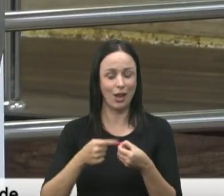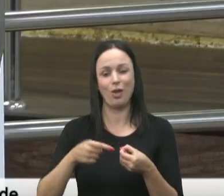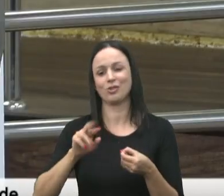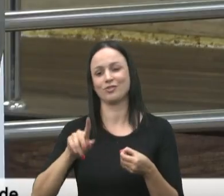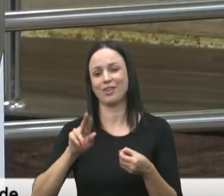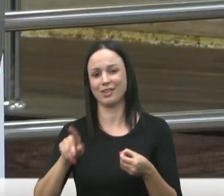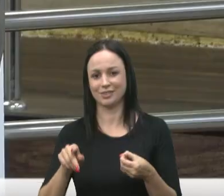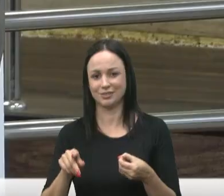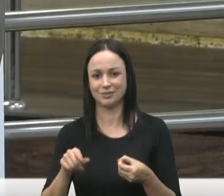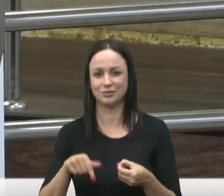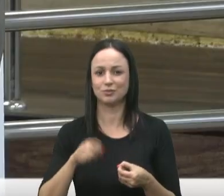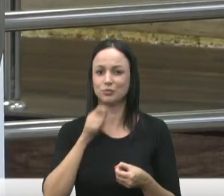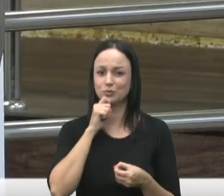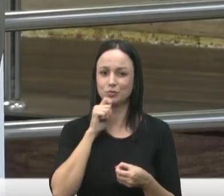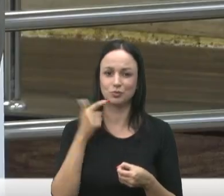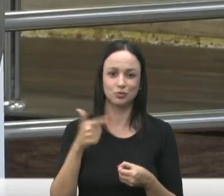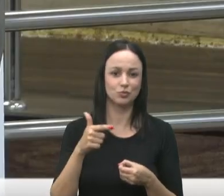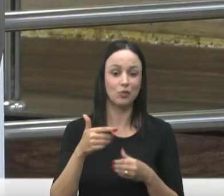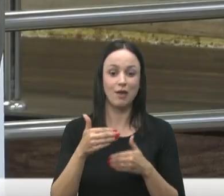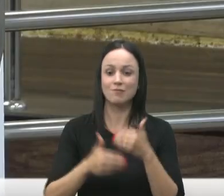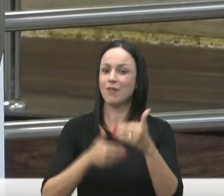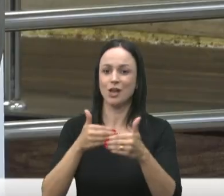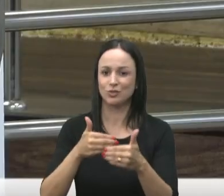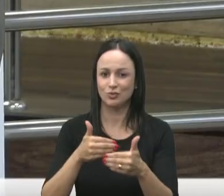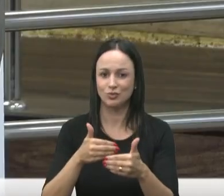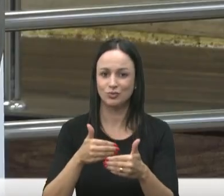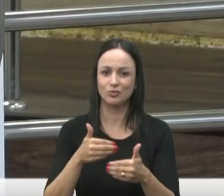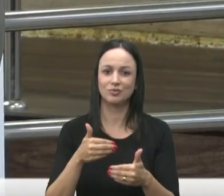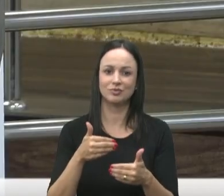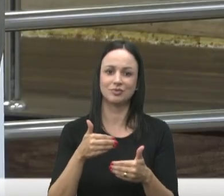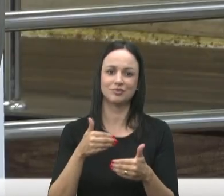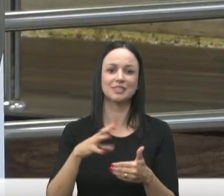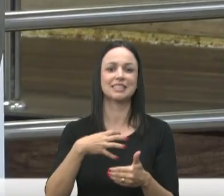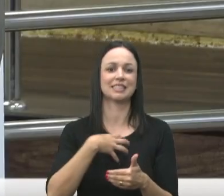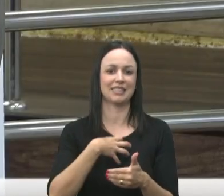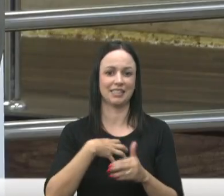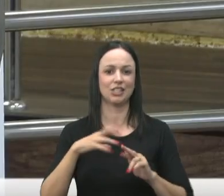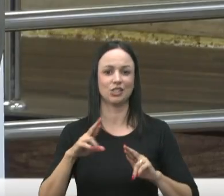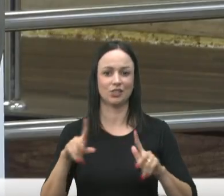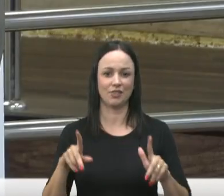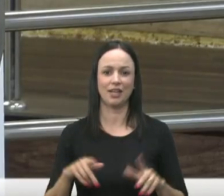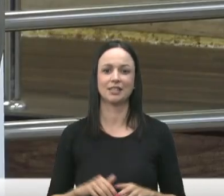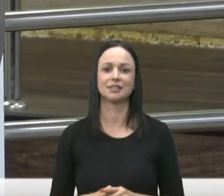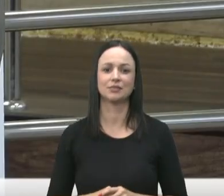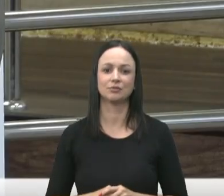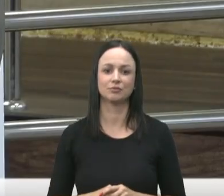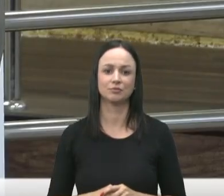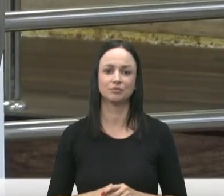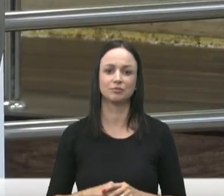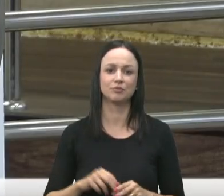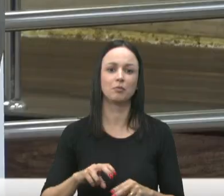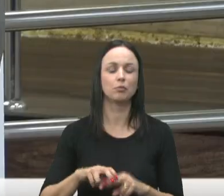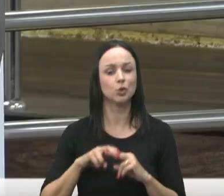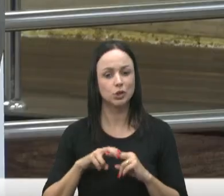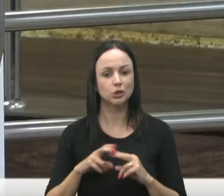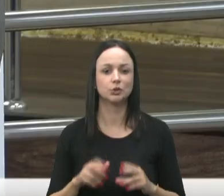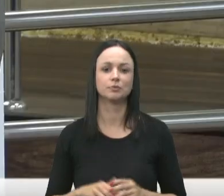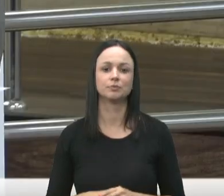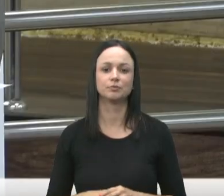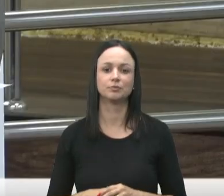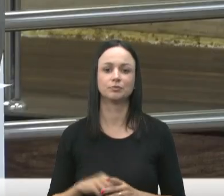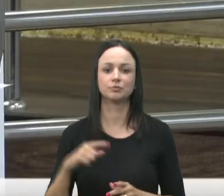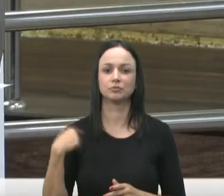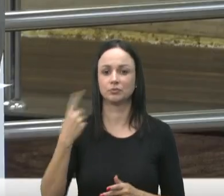a gente ainda não teve tantos avanços, a gente sente essa diferença. E por isso, a gente